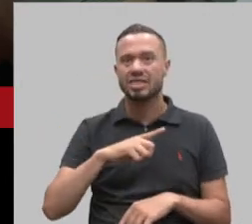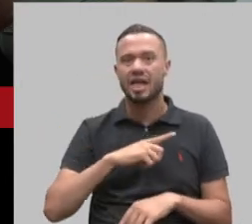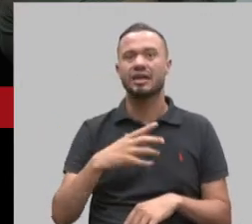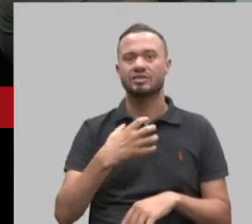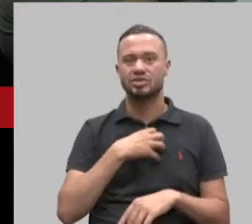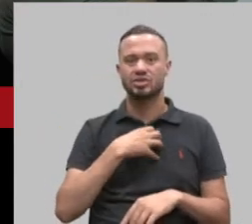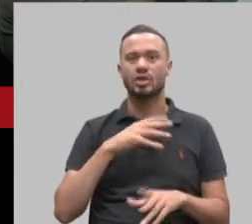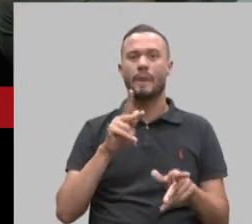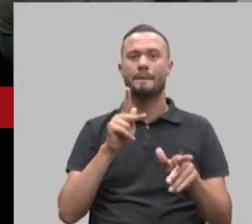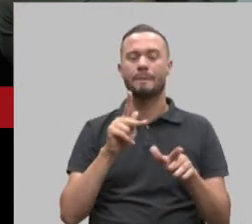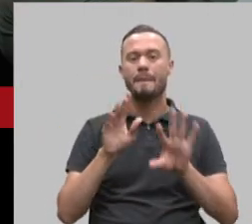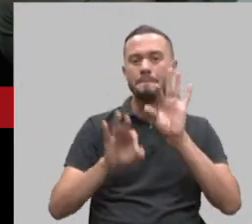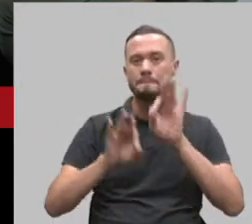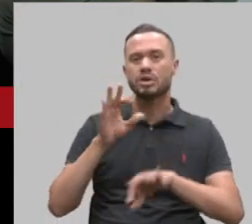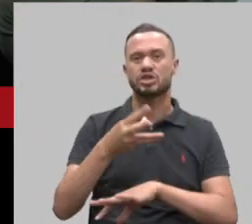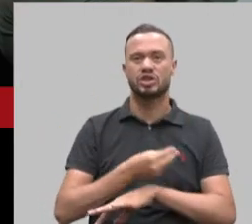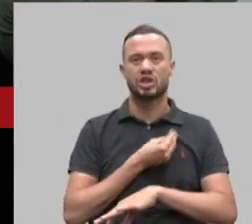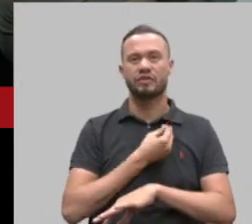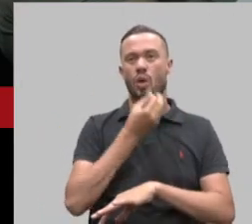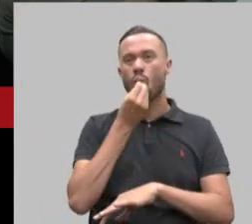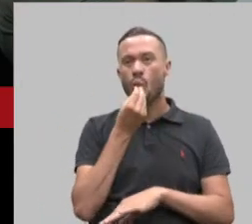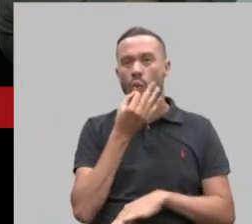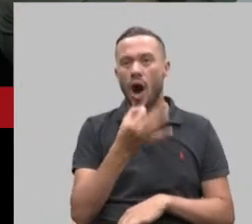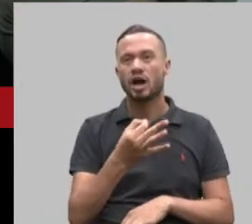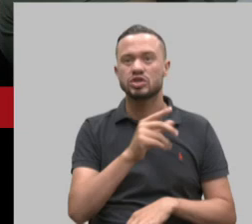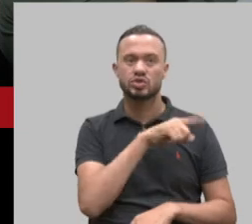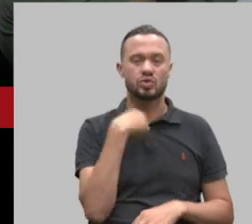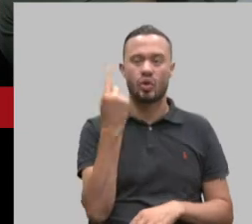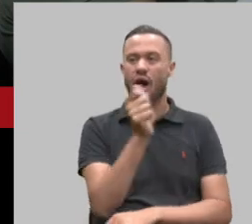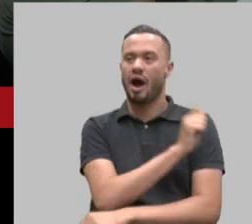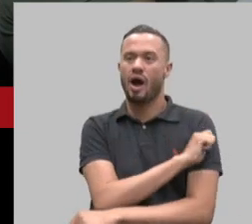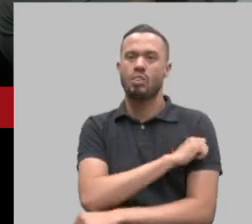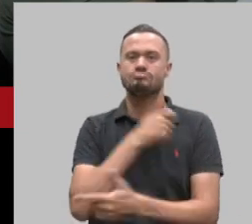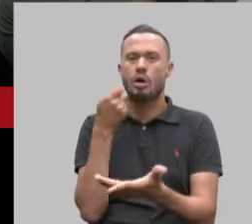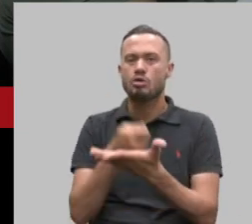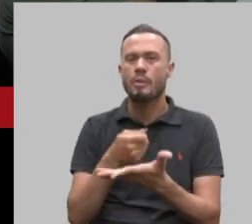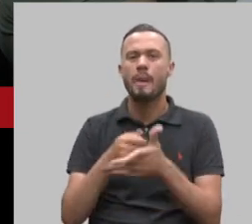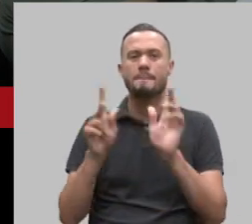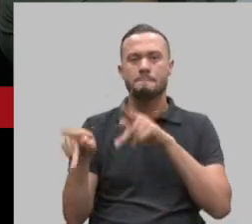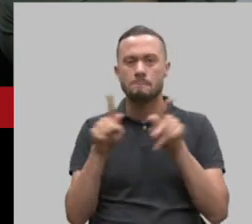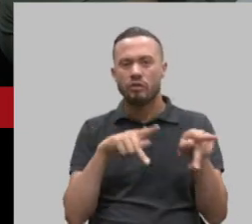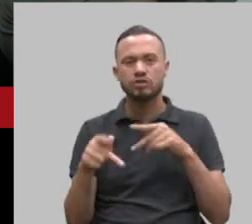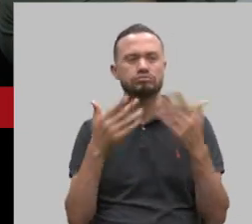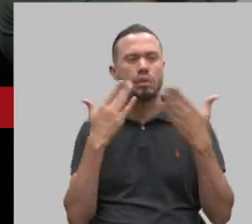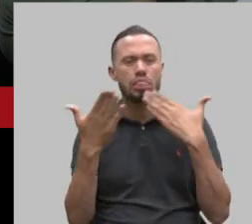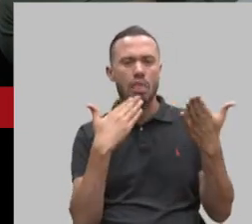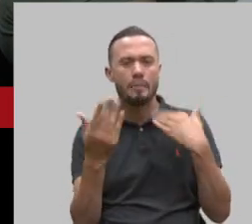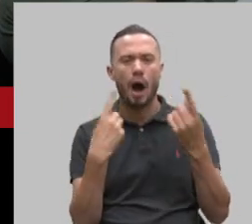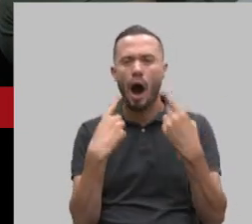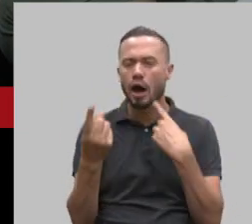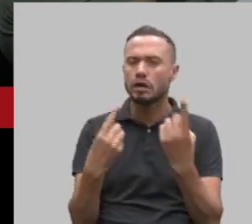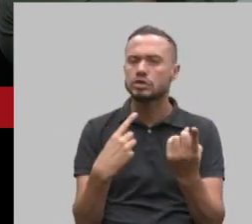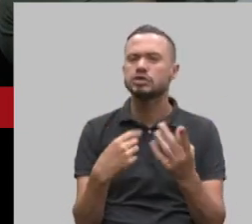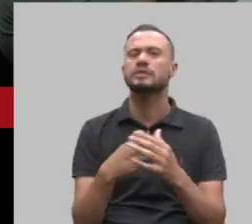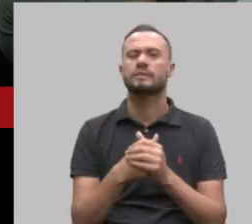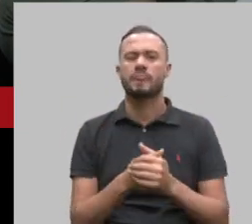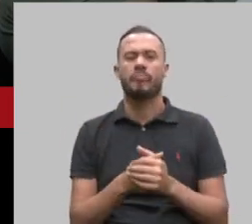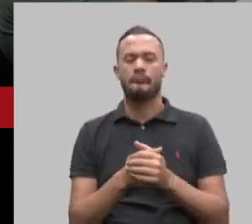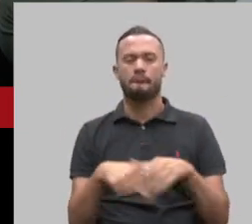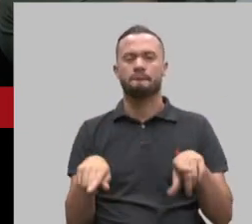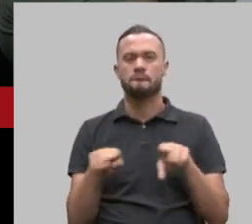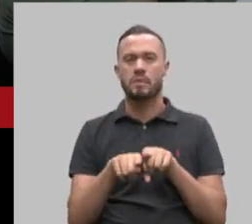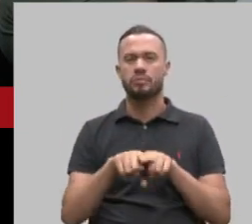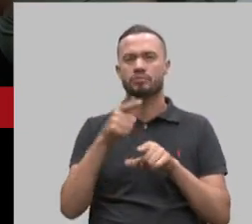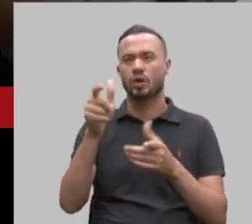vida eu acredito que cabe a nós alunos pegar e cobrar os professores algum tipo de debate algum tipo de de atividades eh